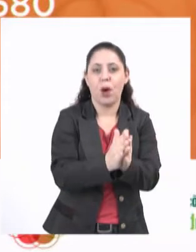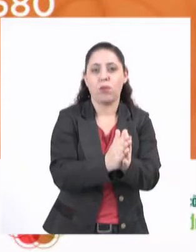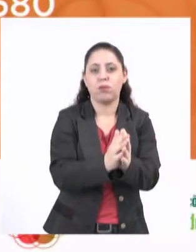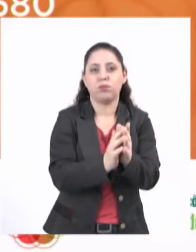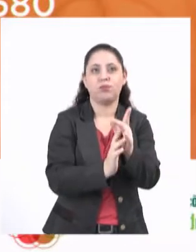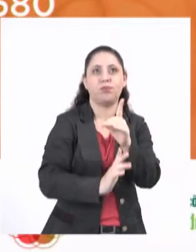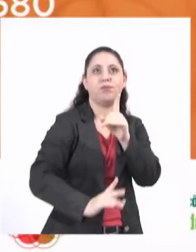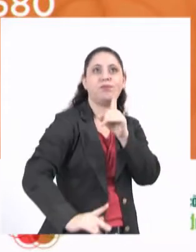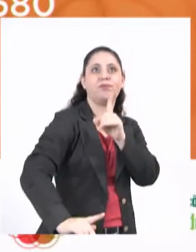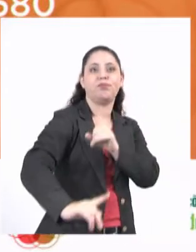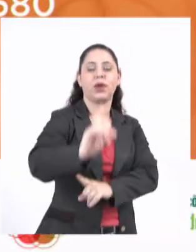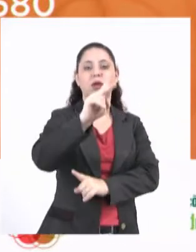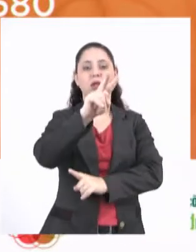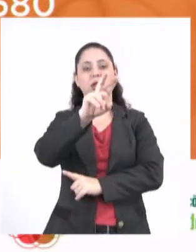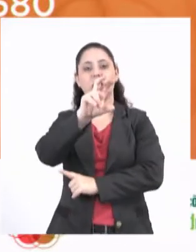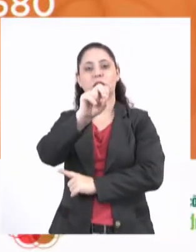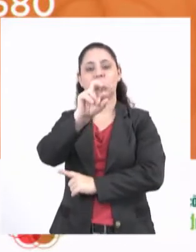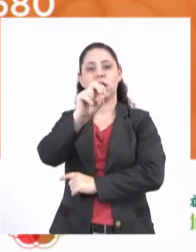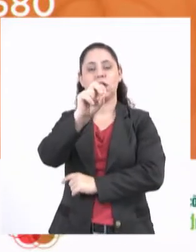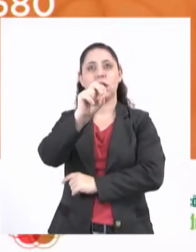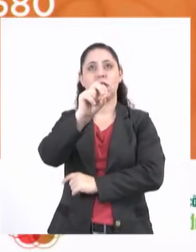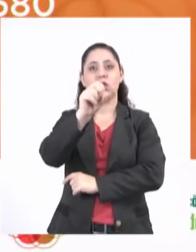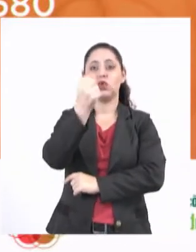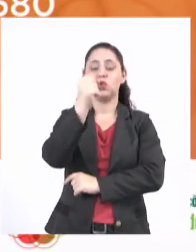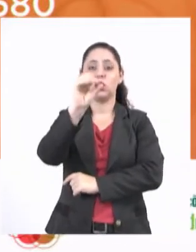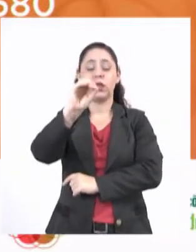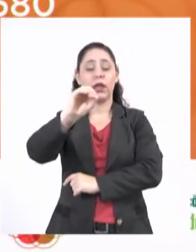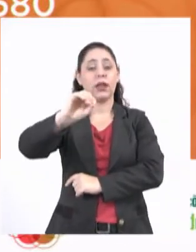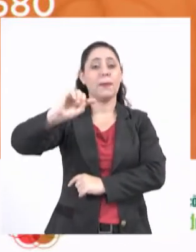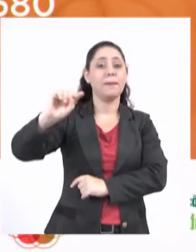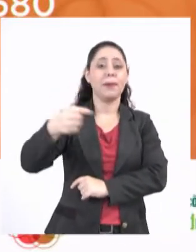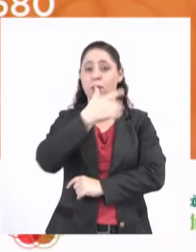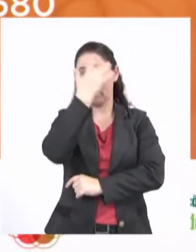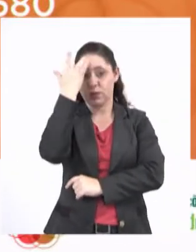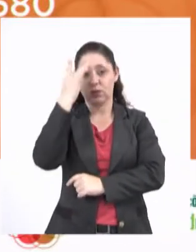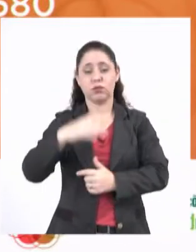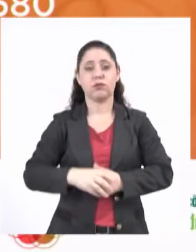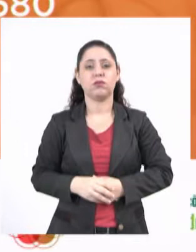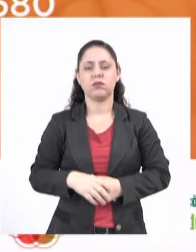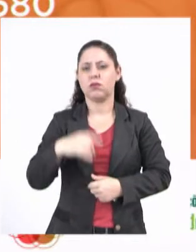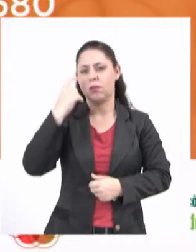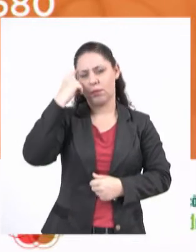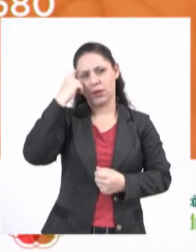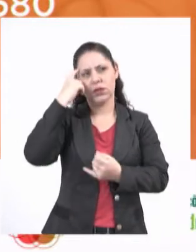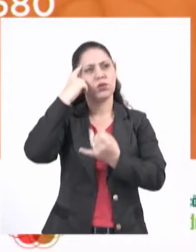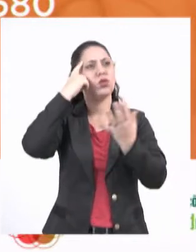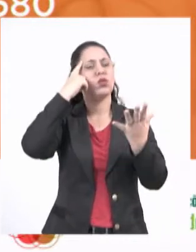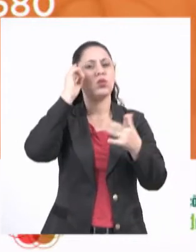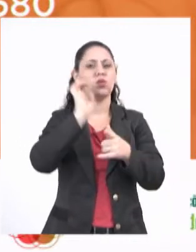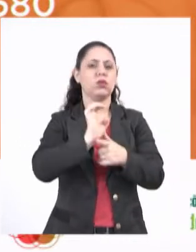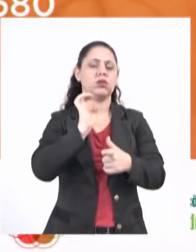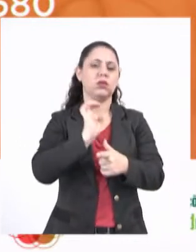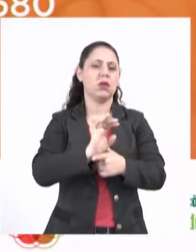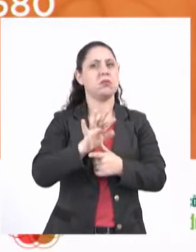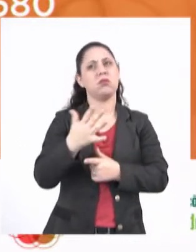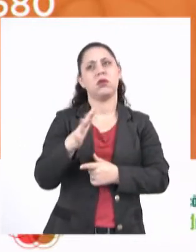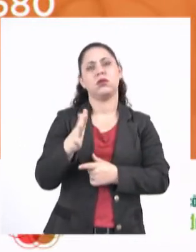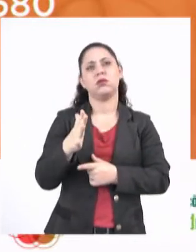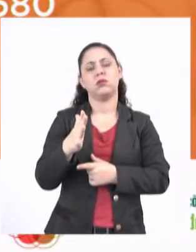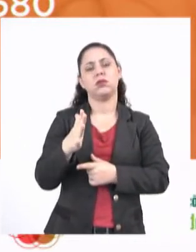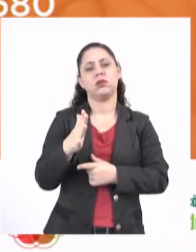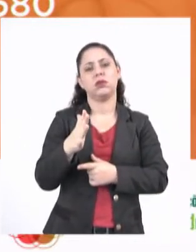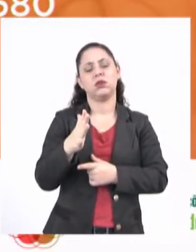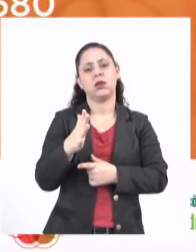para 580 mil pessoas. Se a gente for pensar aí que nós somos um estado com